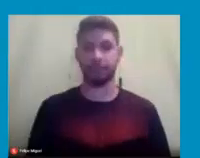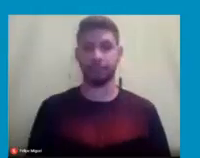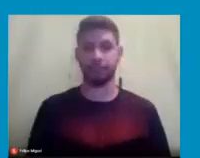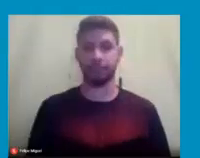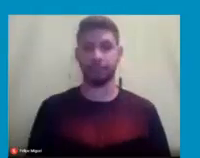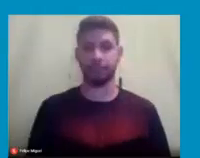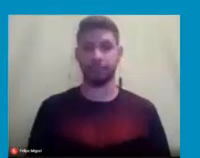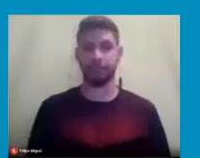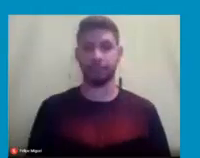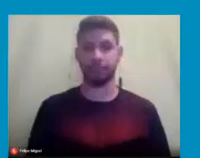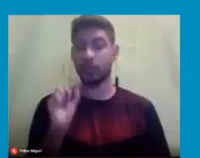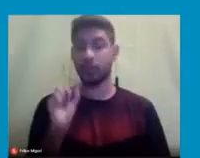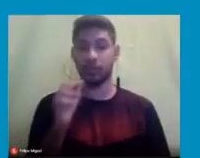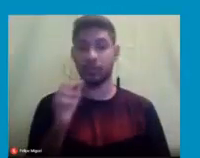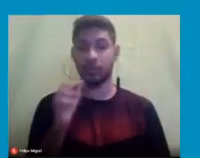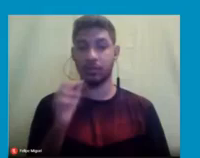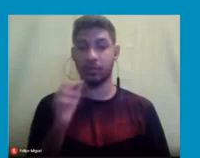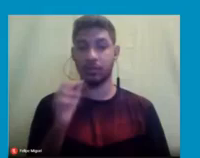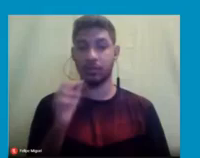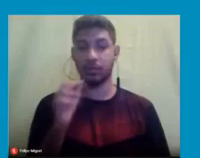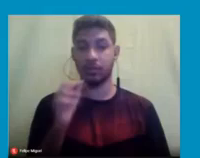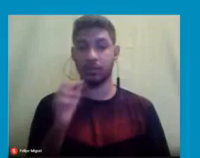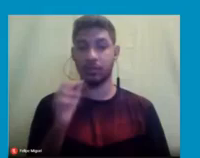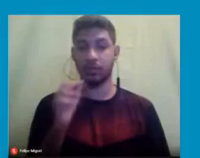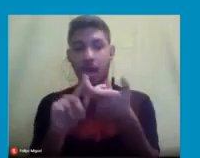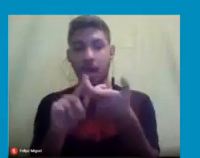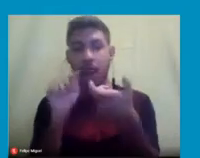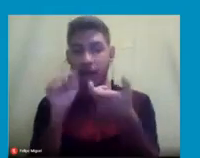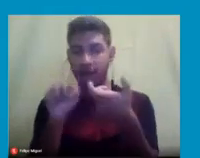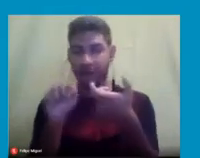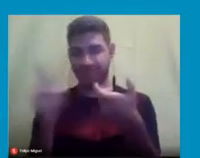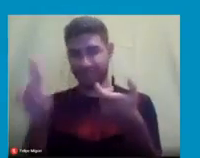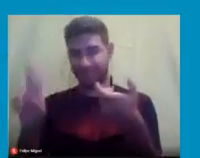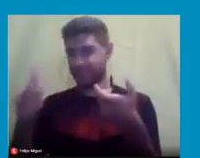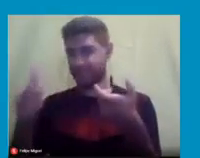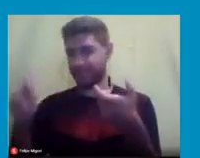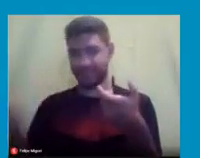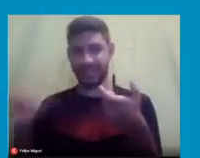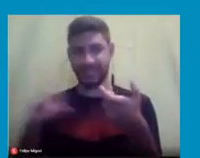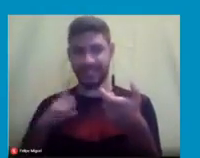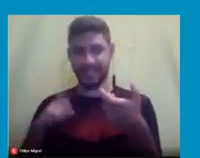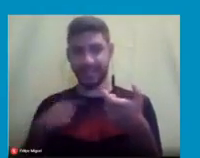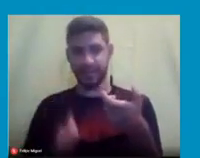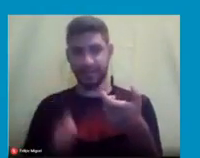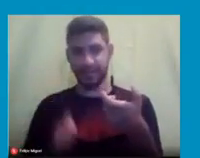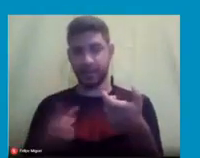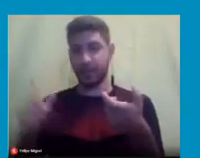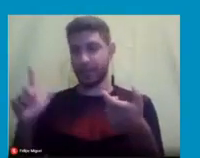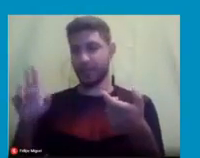Ao mesmo tempo, vou colocar uma palavra do Luiz Gama, ao mesmo tempo, muitos